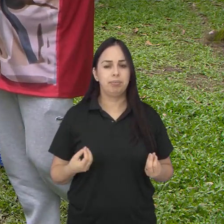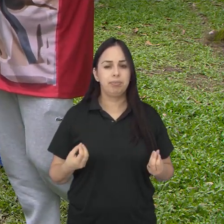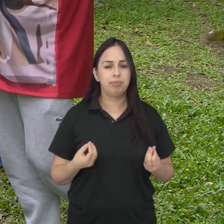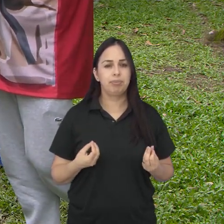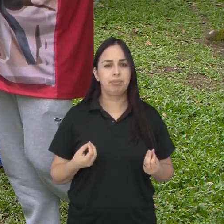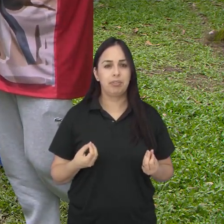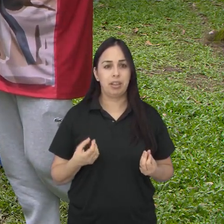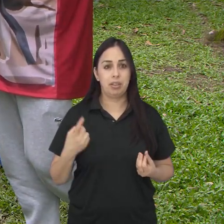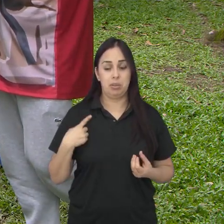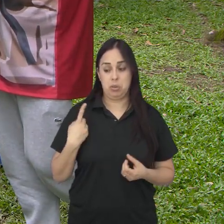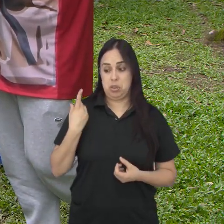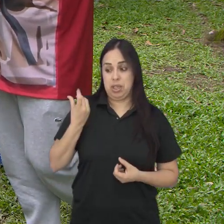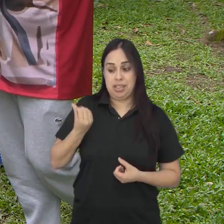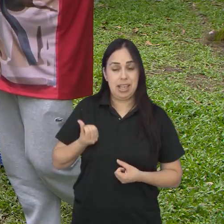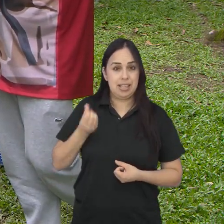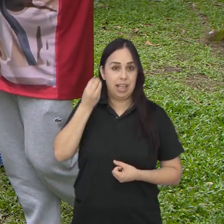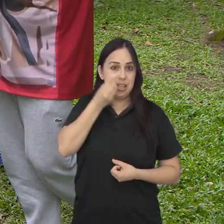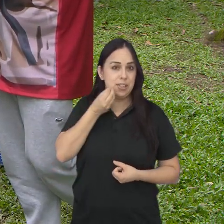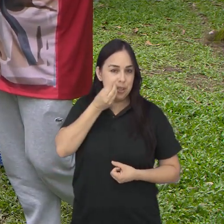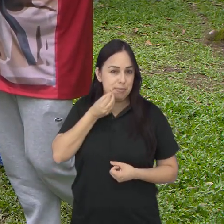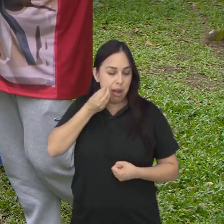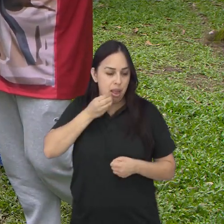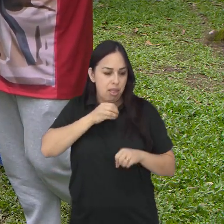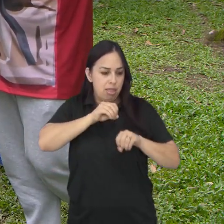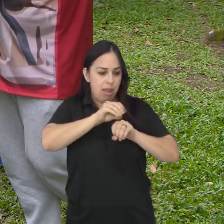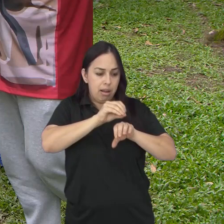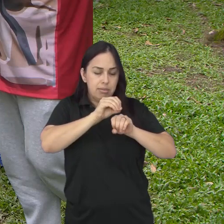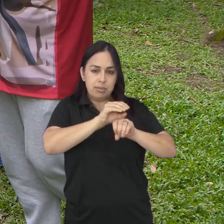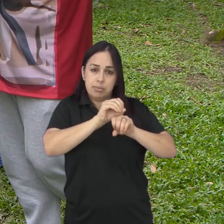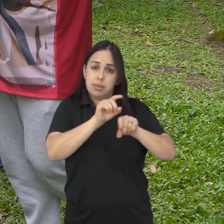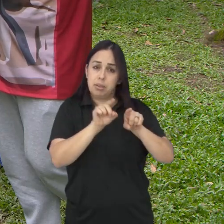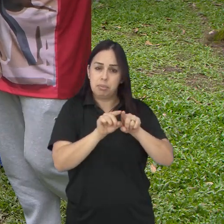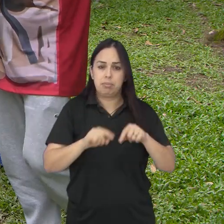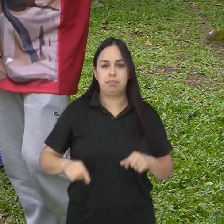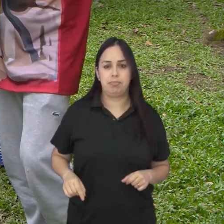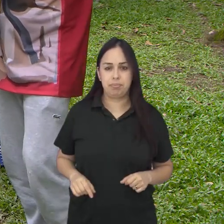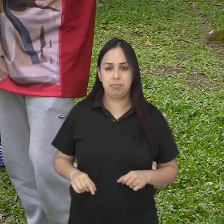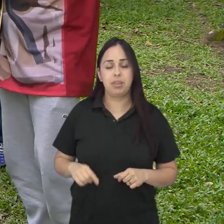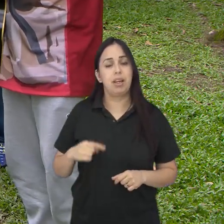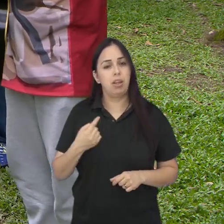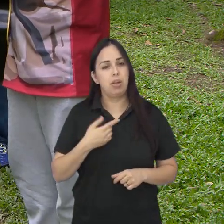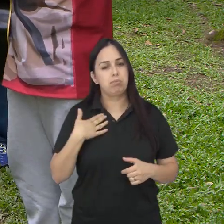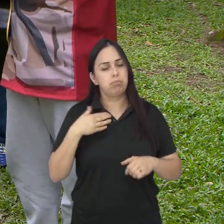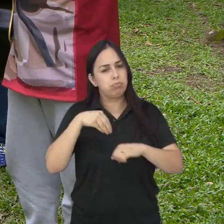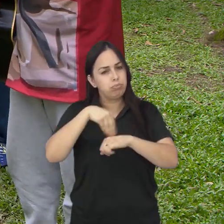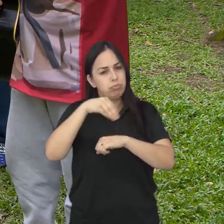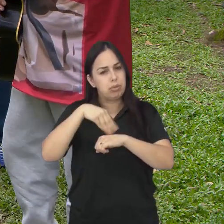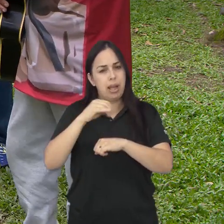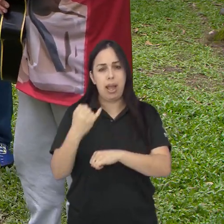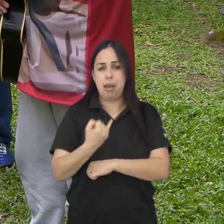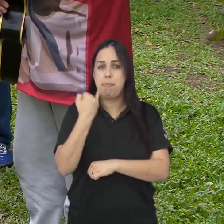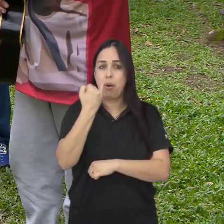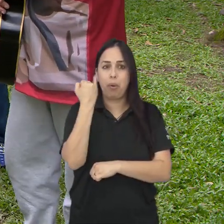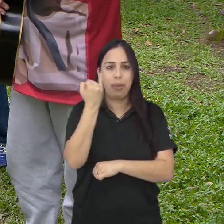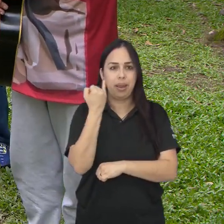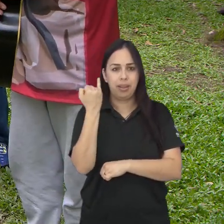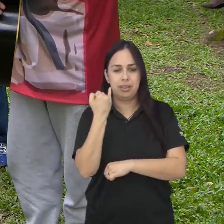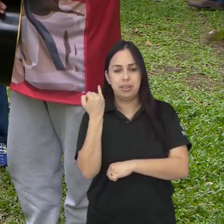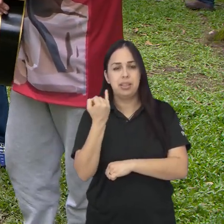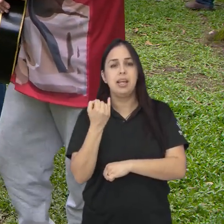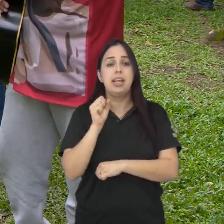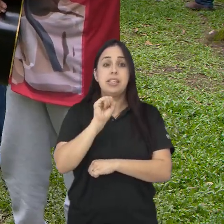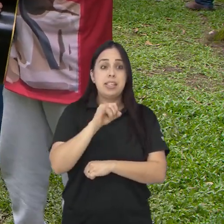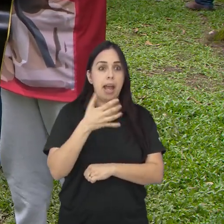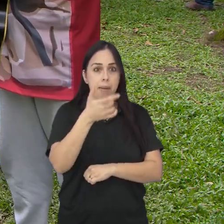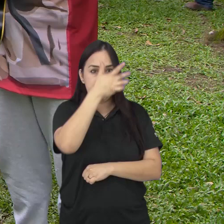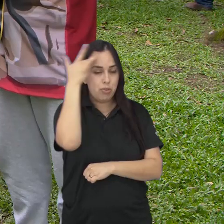dizer, durante esses 16 anos, né? A gente aprendeu, vamos dizer assim, desses 16 anos. E a gente procura passar isso aí, isso é importante. Né? Então,